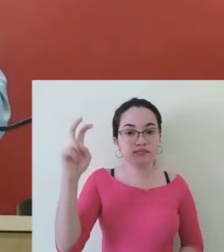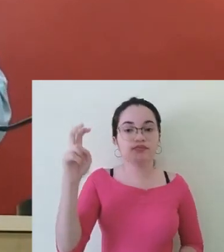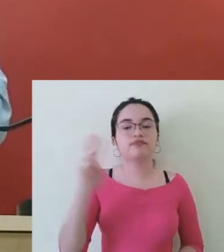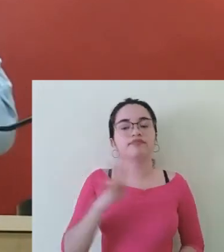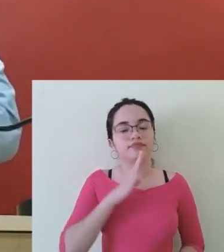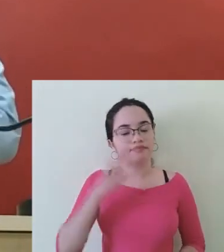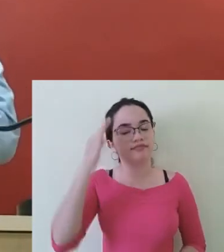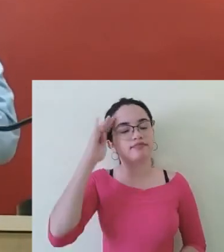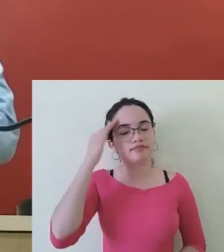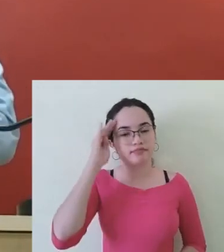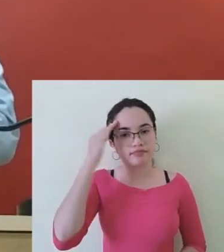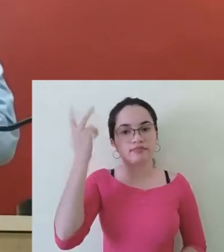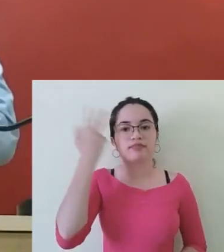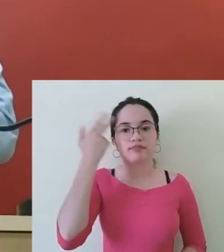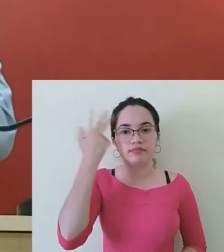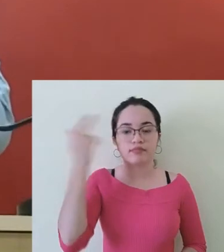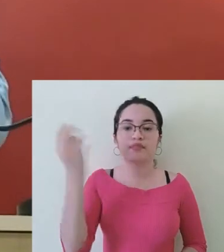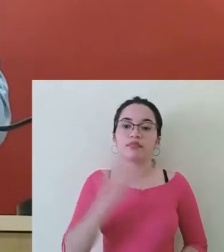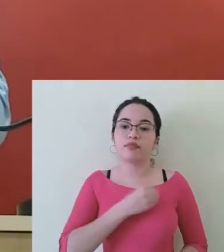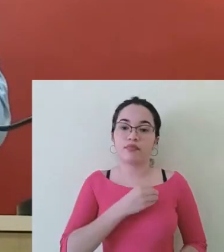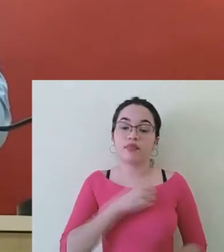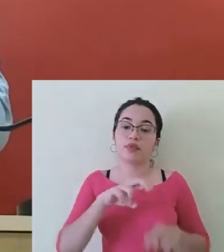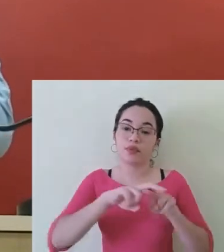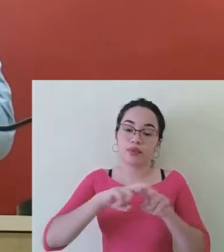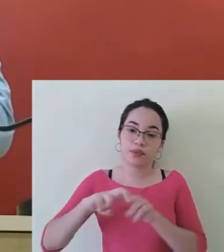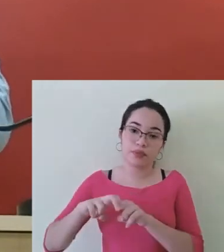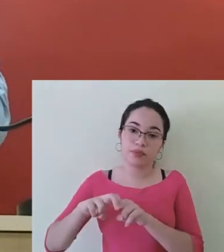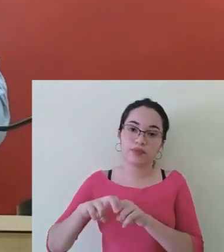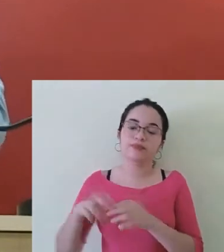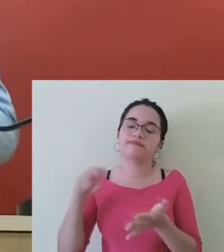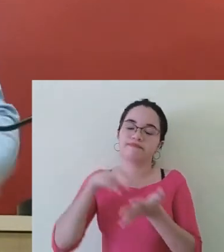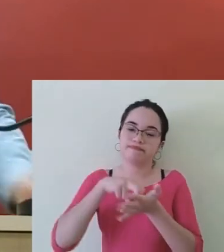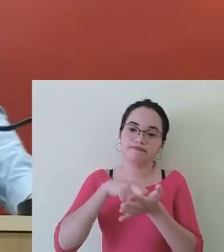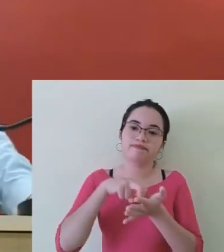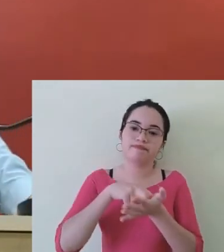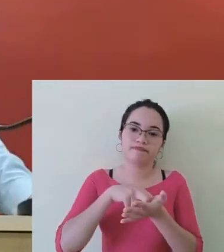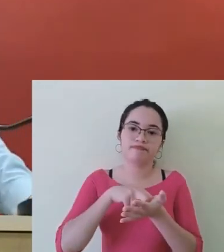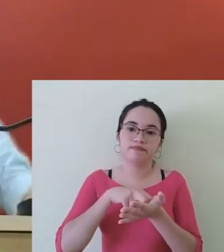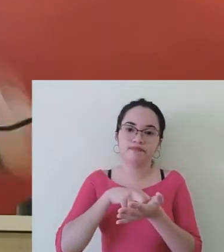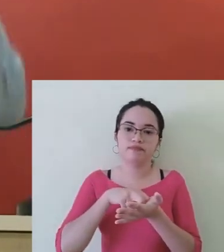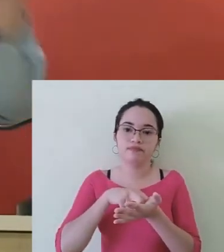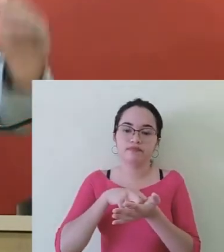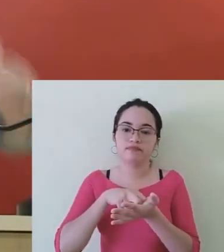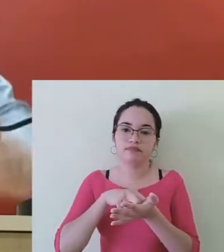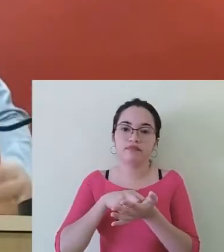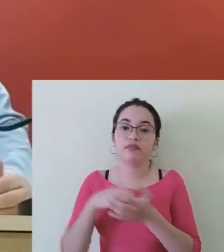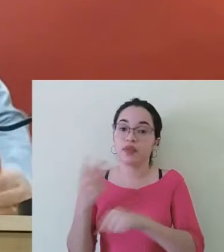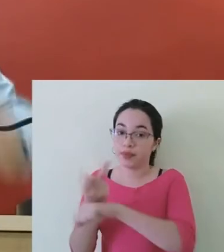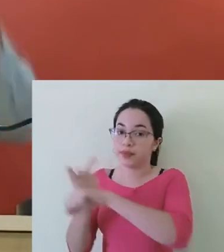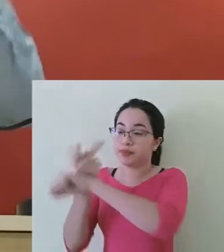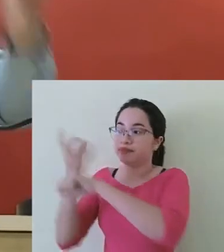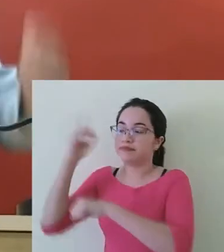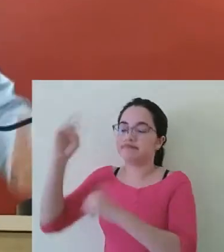ele reconhece a sua natureza pecaminosa e por causa disso ele ora, ele busca